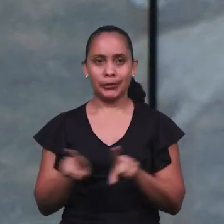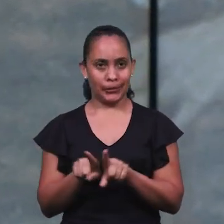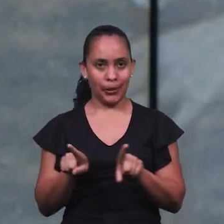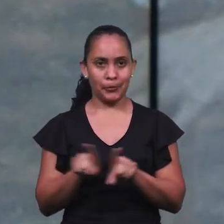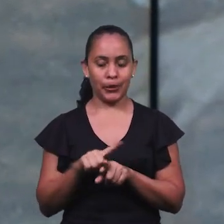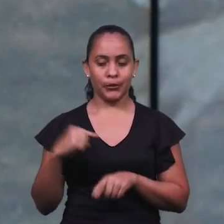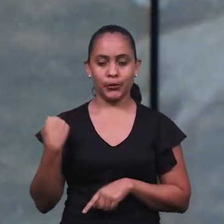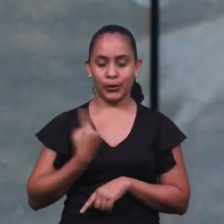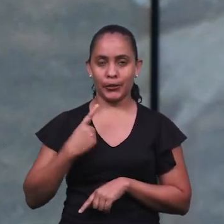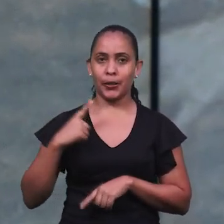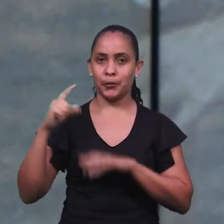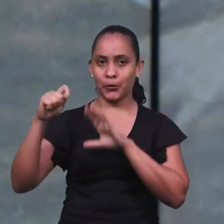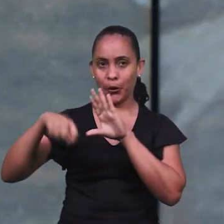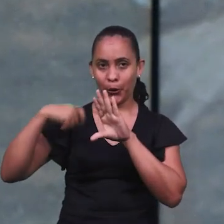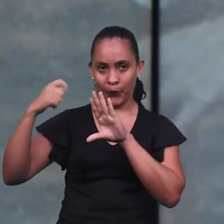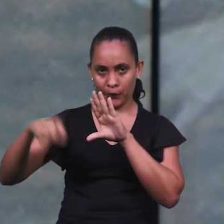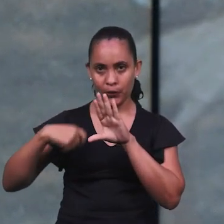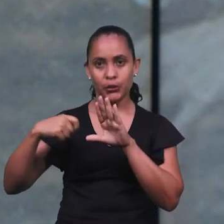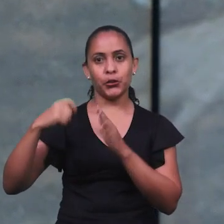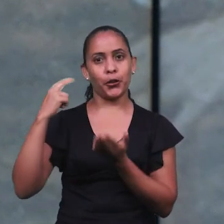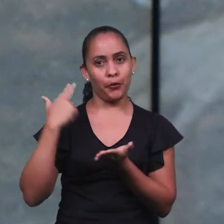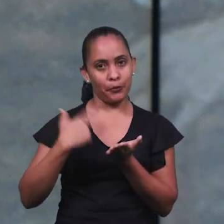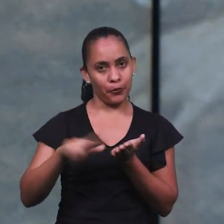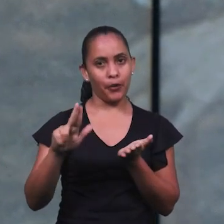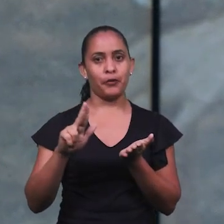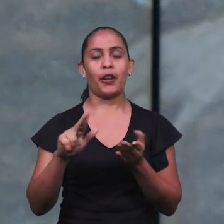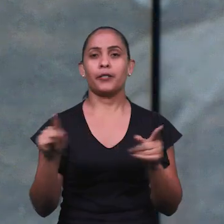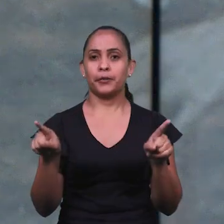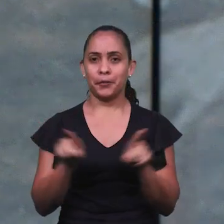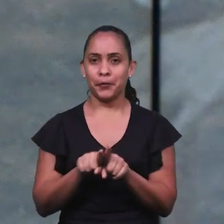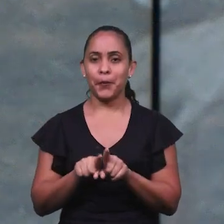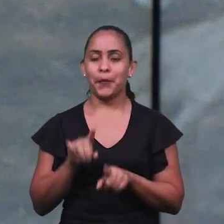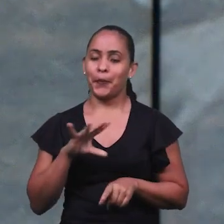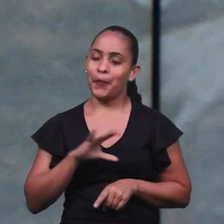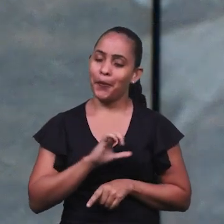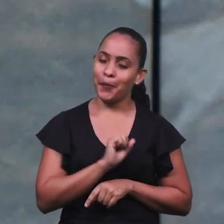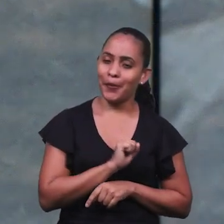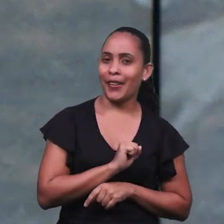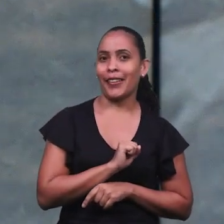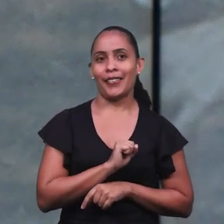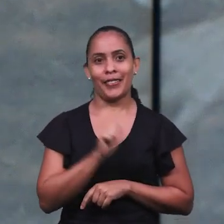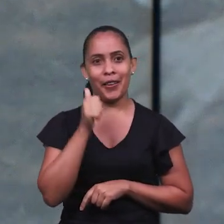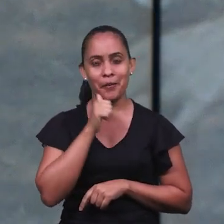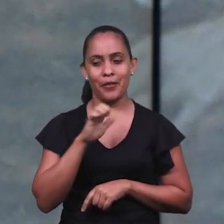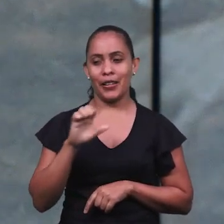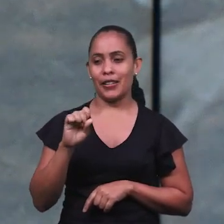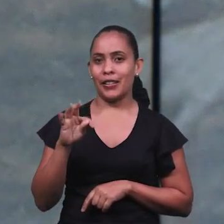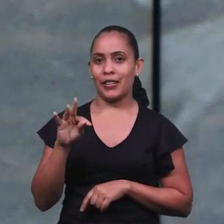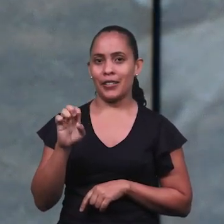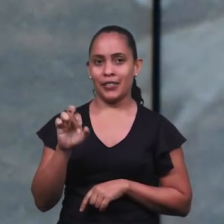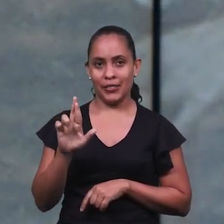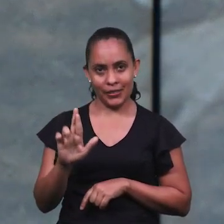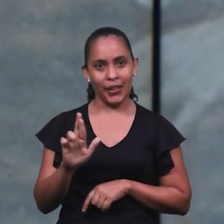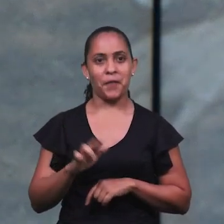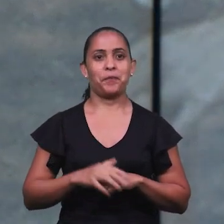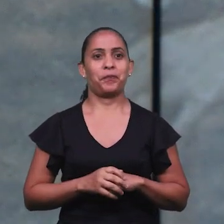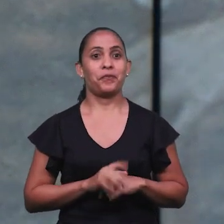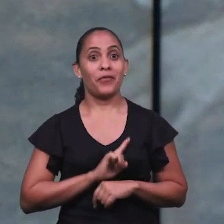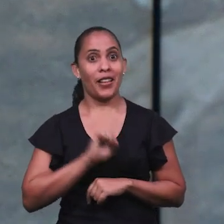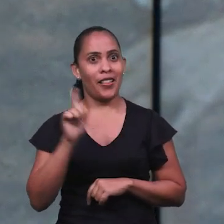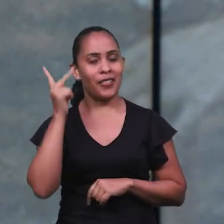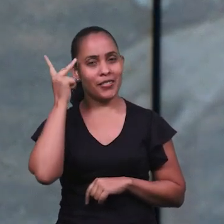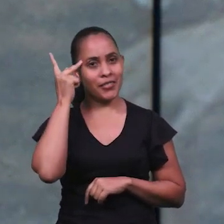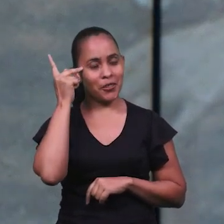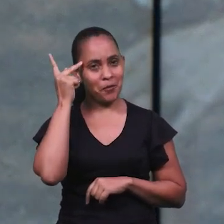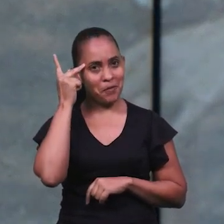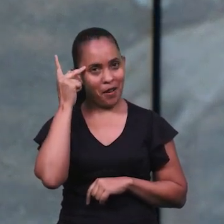vídeo. E nós temos um vídeo aqui que foi enviado por uma querida irmã, Esther Nicole Ribeiro. Ela